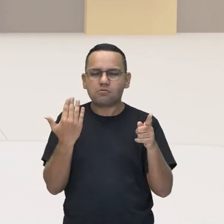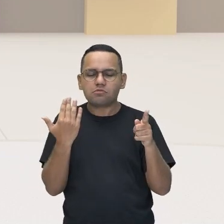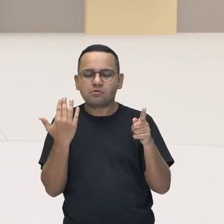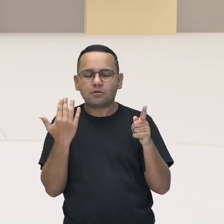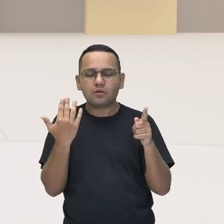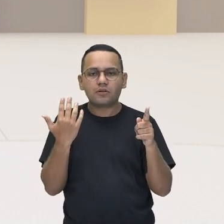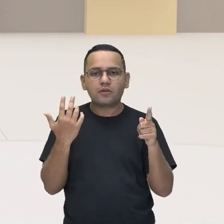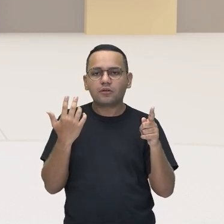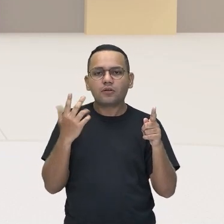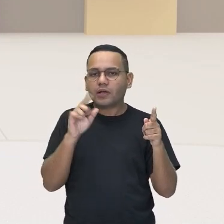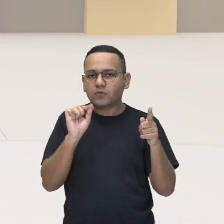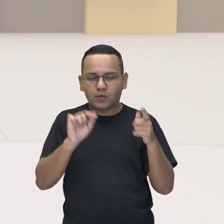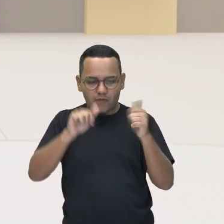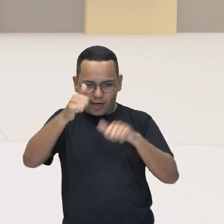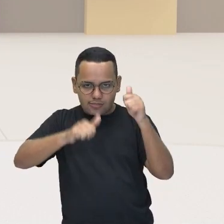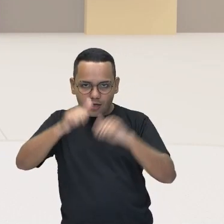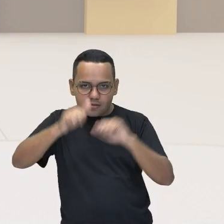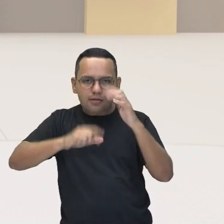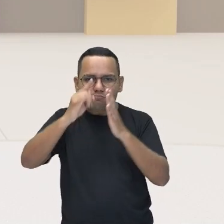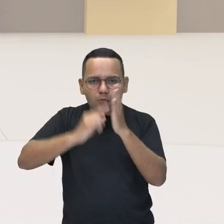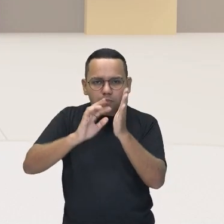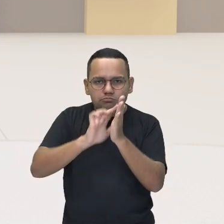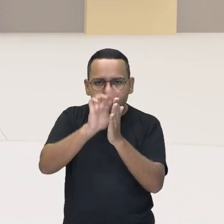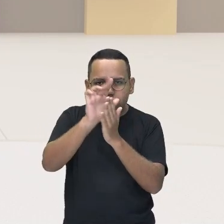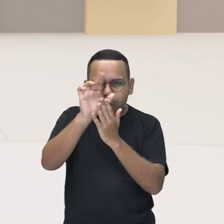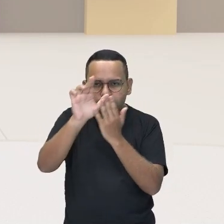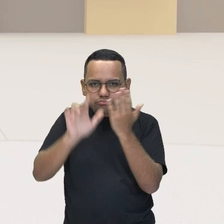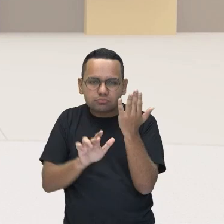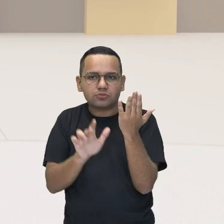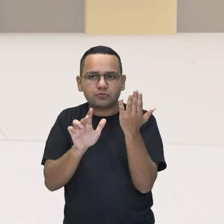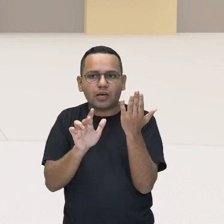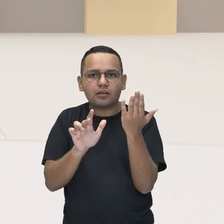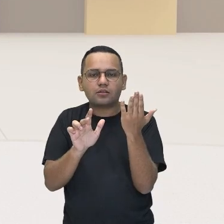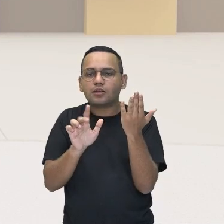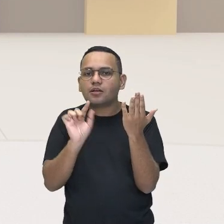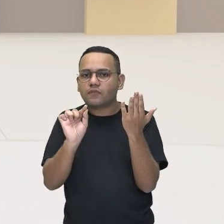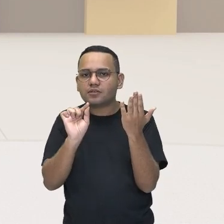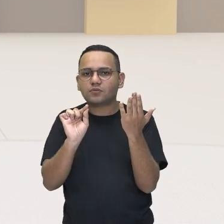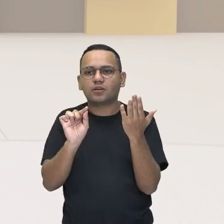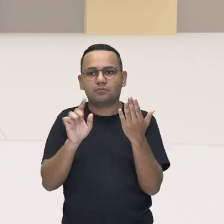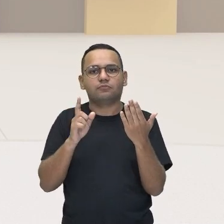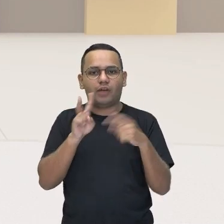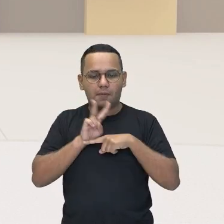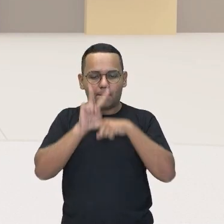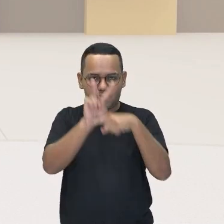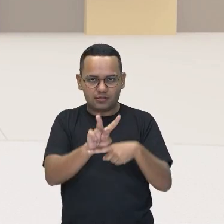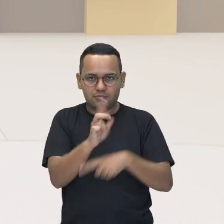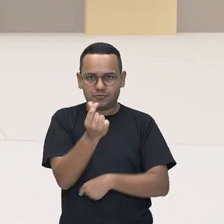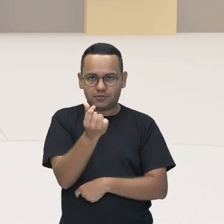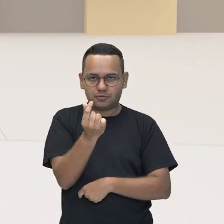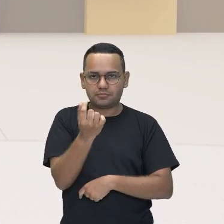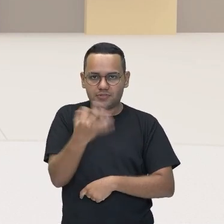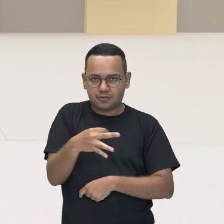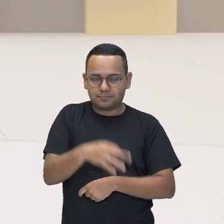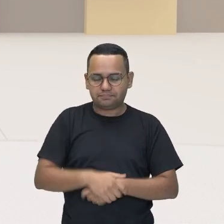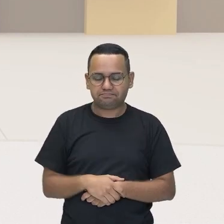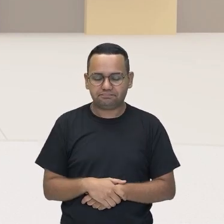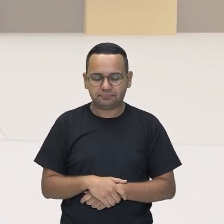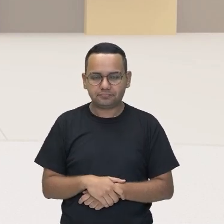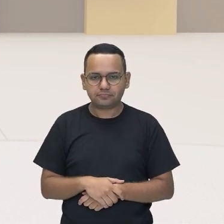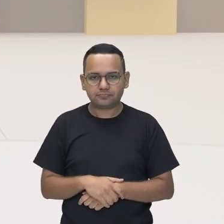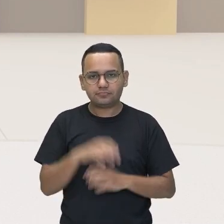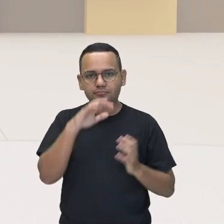sua restituição. Isso são garantias que o banco precisa para poder realizar essa modalidade de empréstimo. Outra que nós estamos vendo aí, né, é